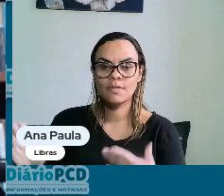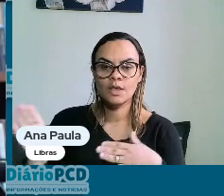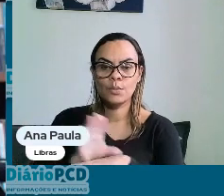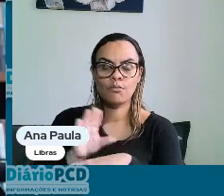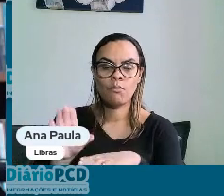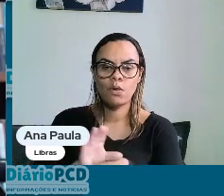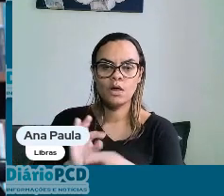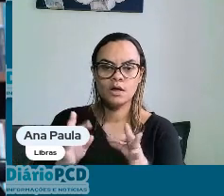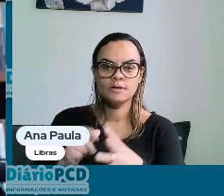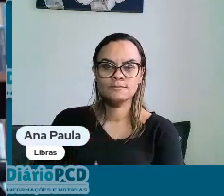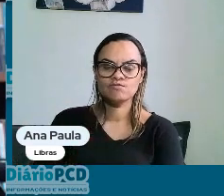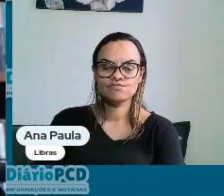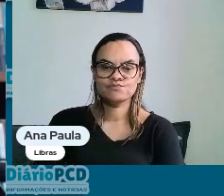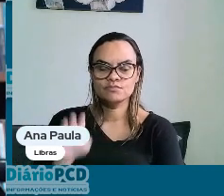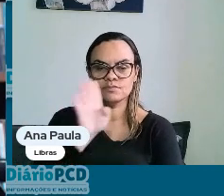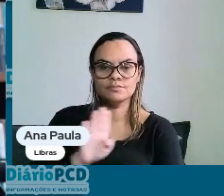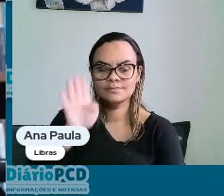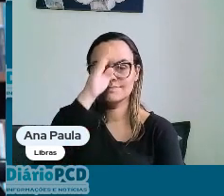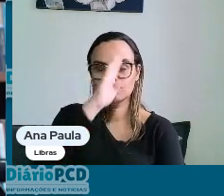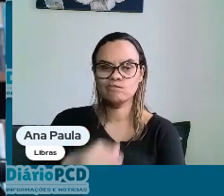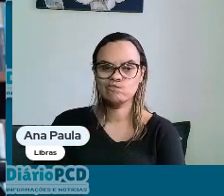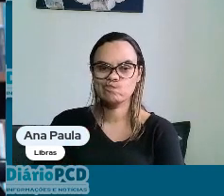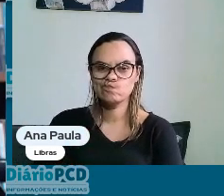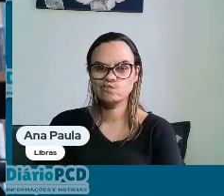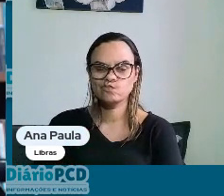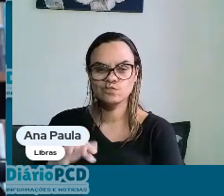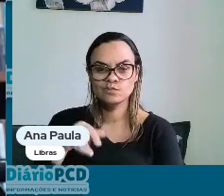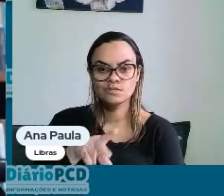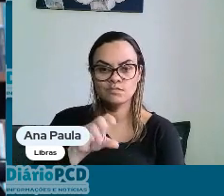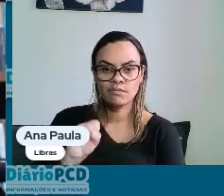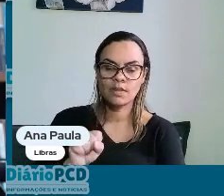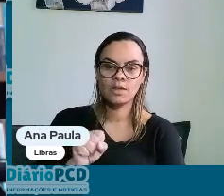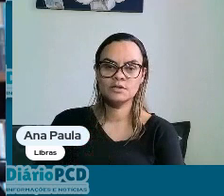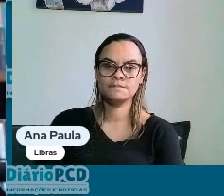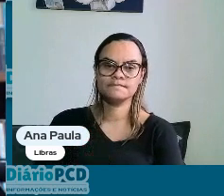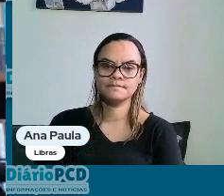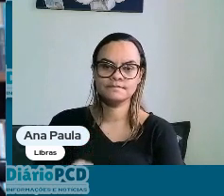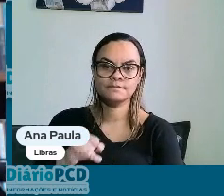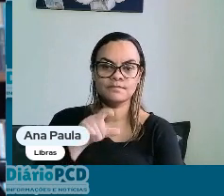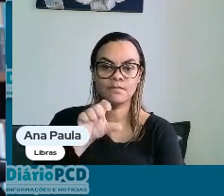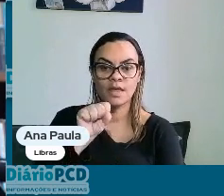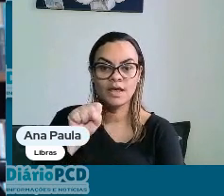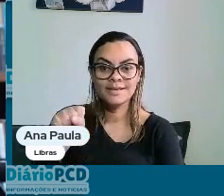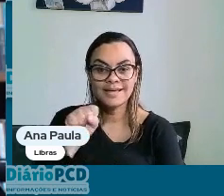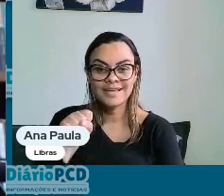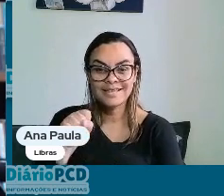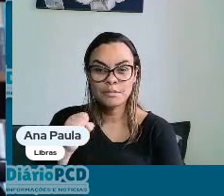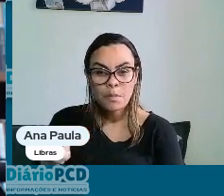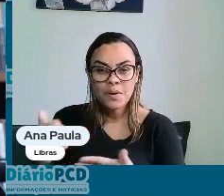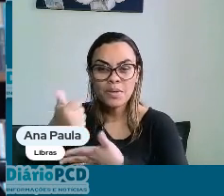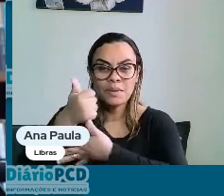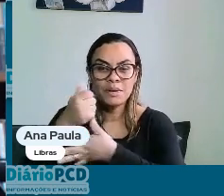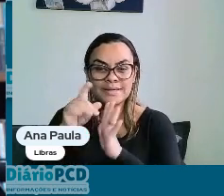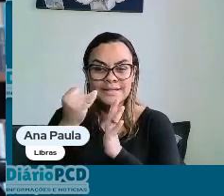de todos os estados do Brasil é o ICMS. O ISS é o principal tributo dos